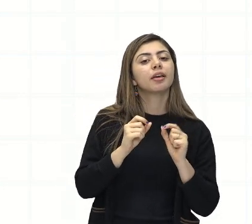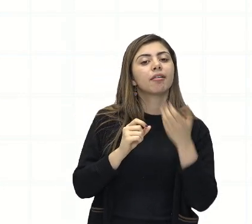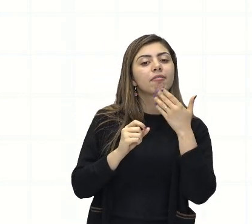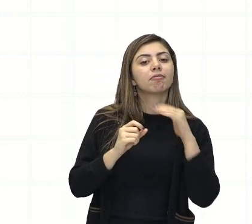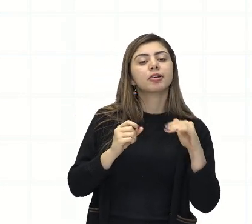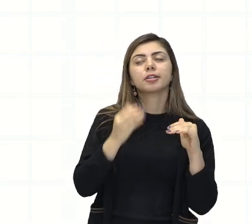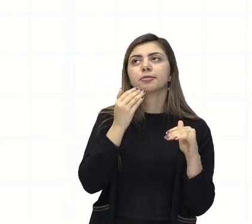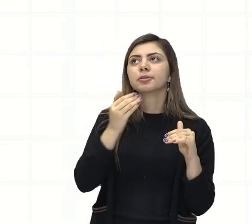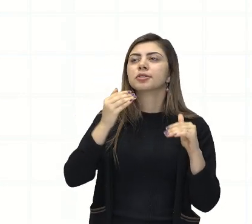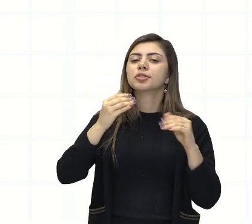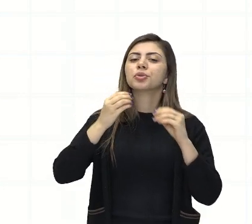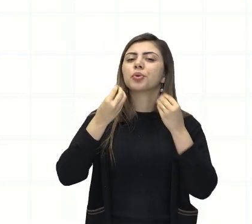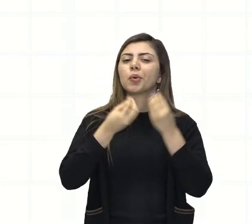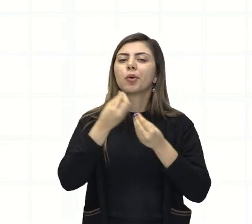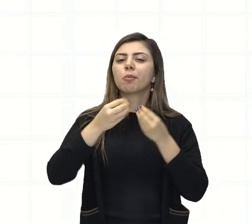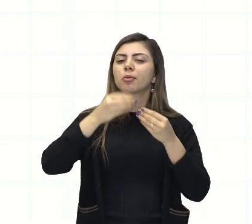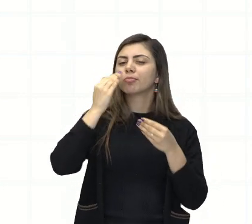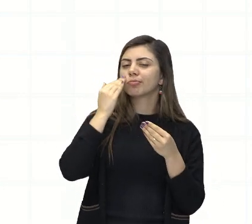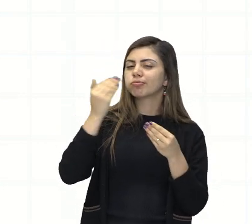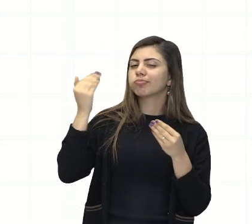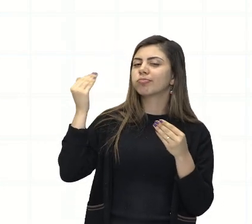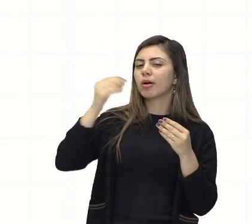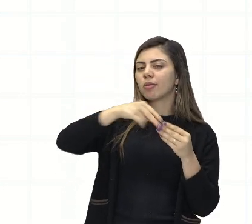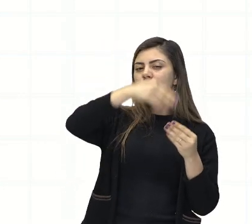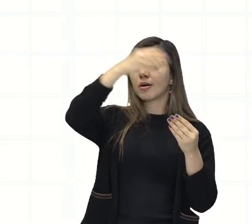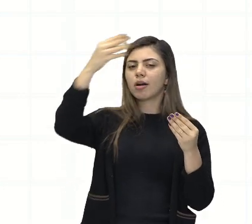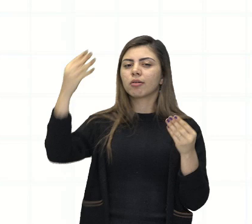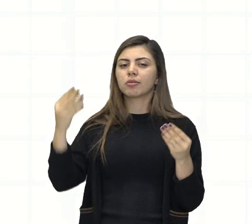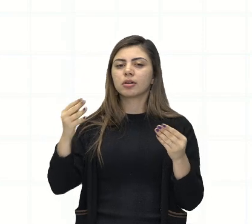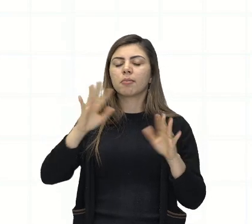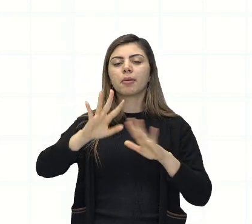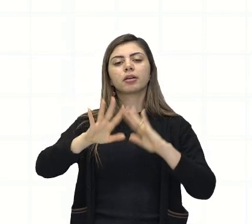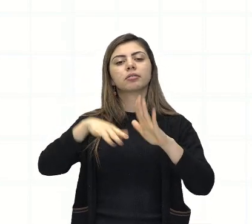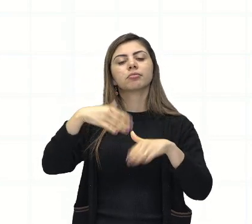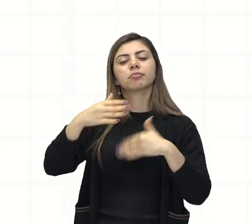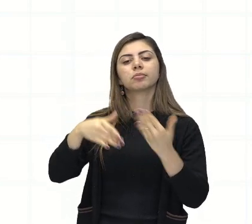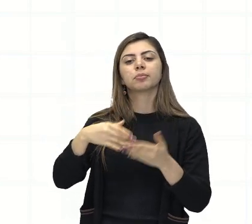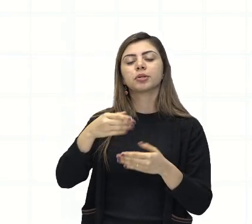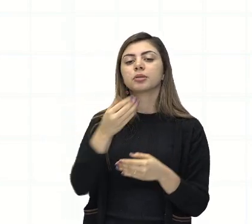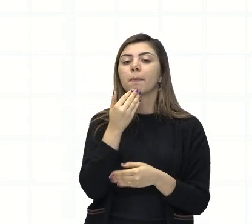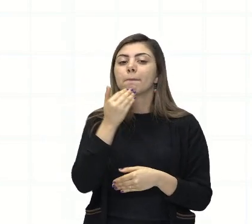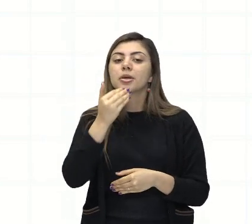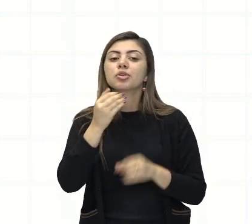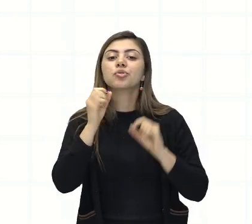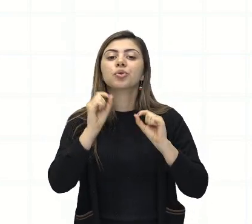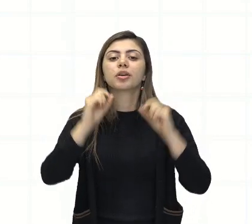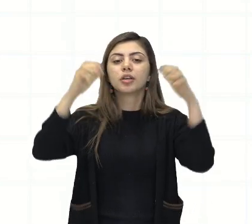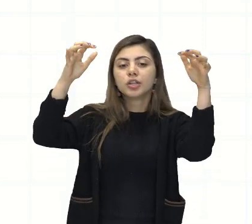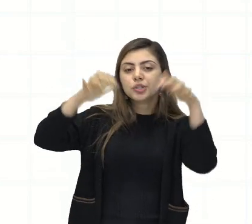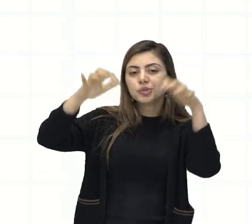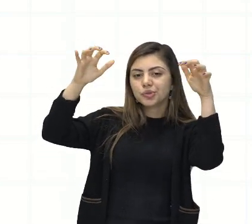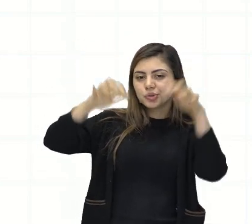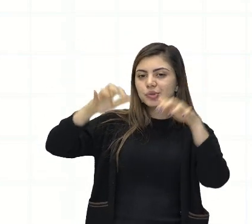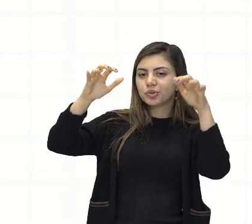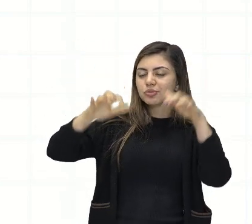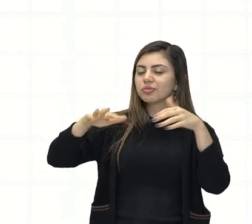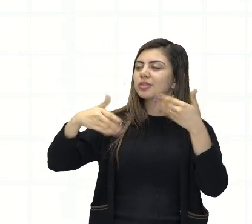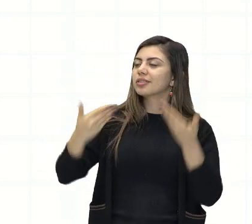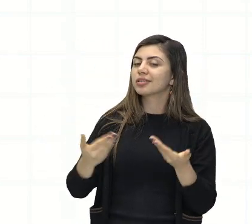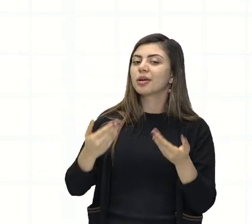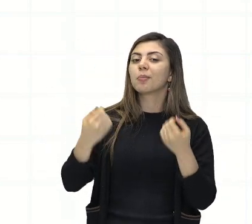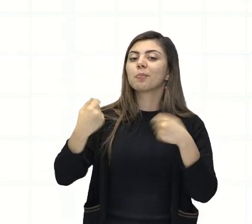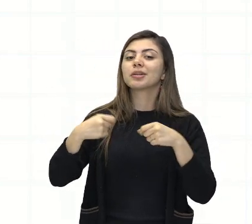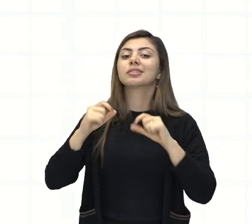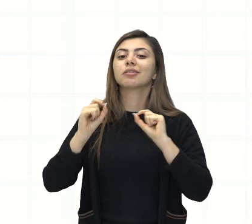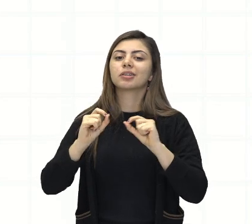Então, 2 dias depois, ela queria a chuva e choveu, porque ela queria o arco-íris. Para o arco-íris aparecer, precisa